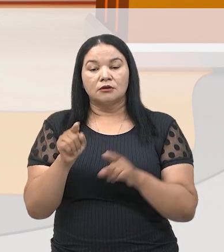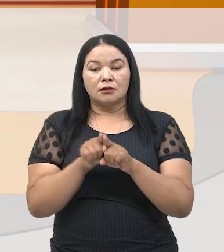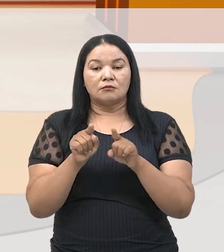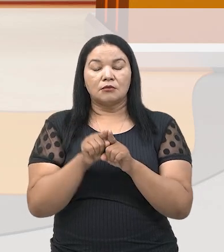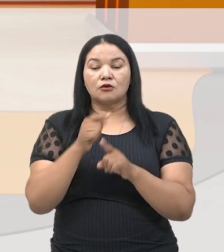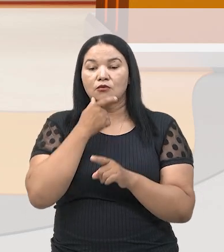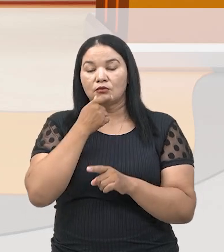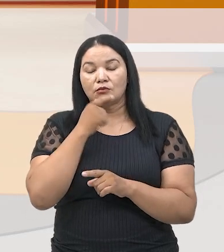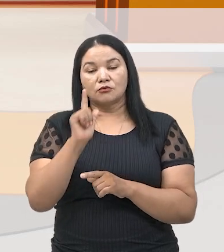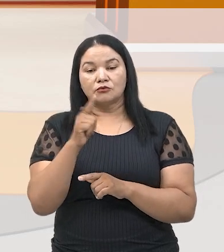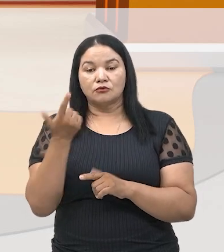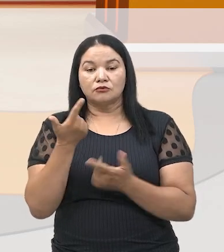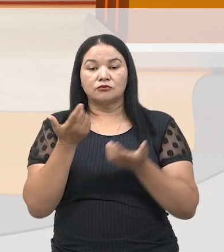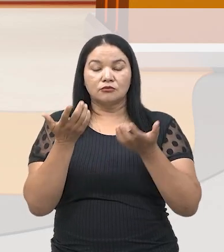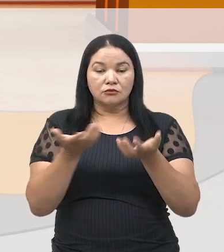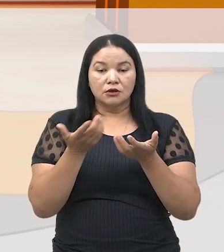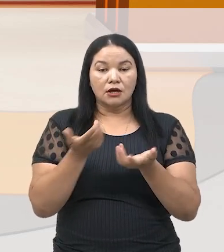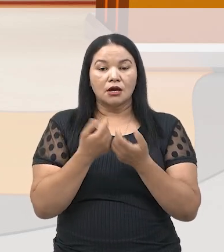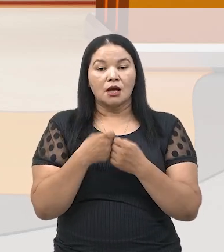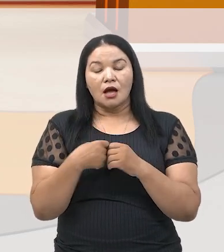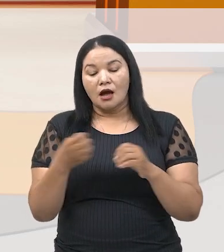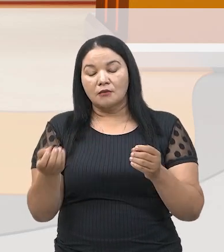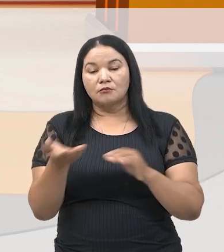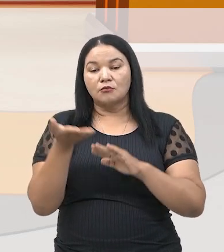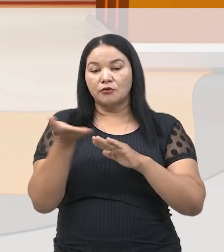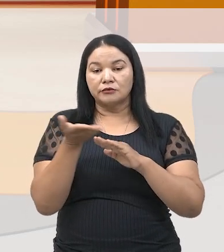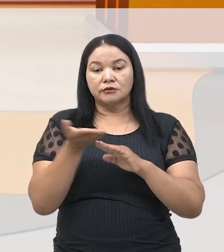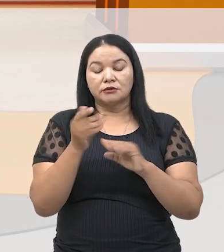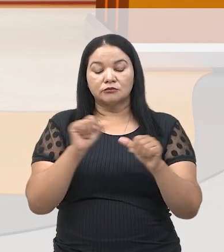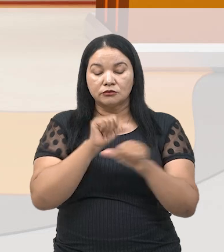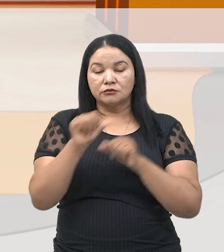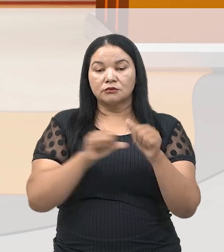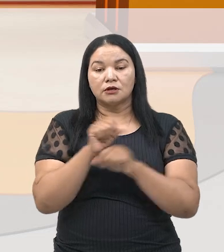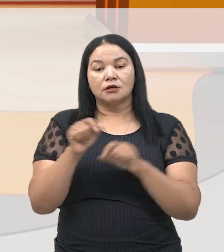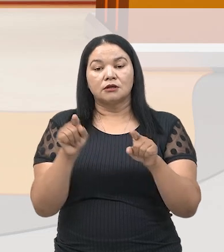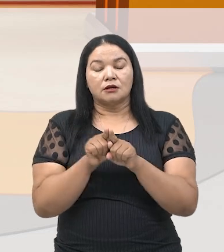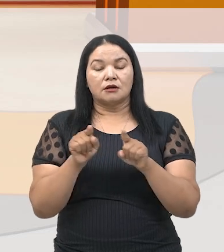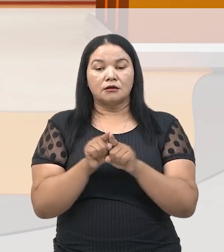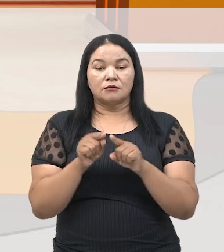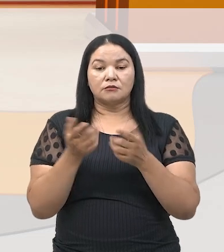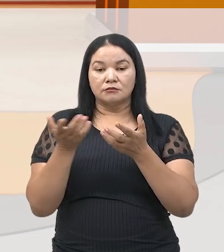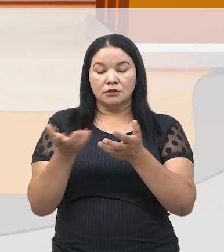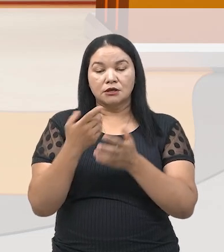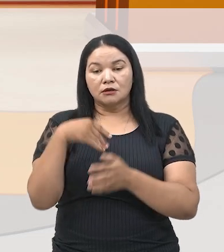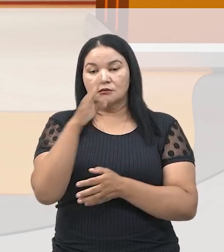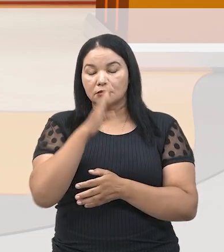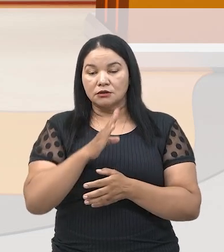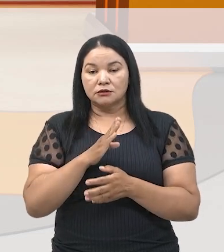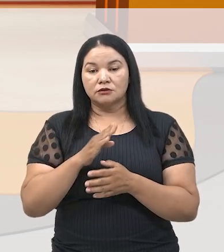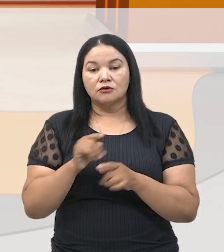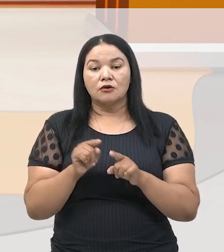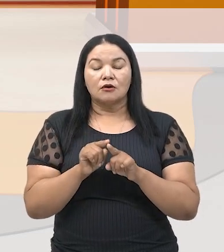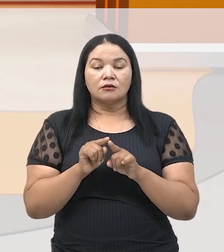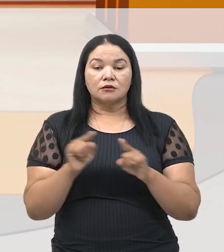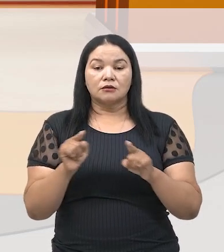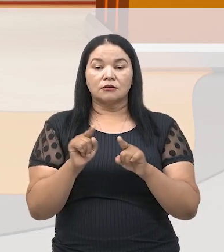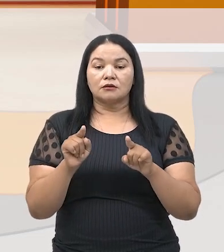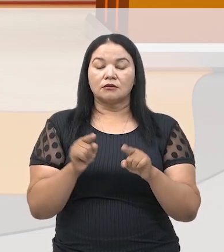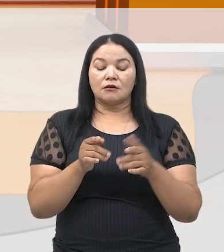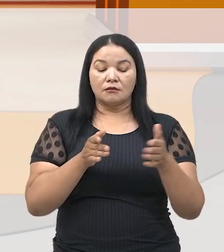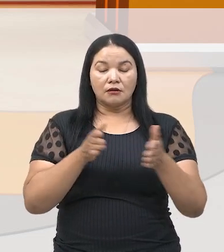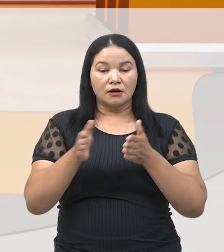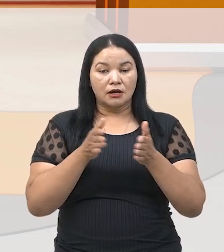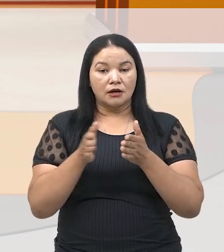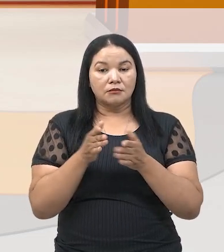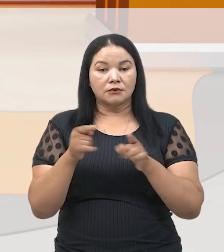querendo ali modernizar o país, querendo trazer transformações significativas para o Brasil, visto que à época, né, o